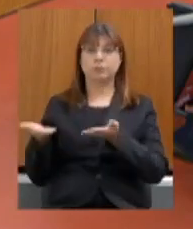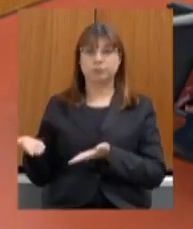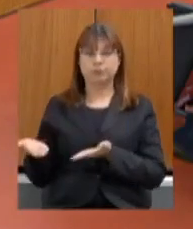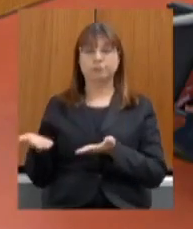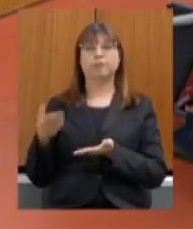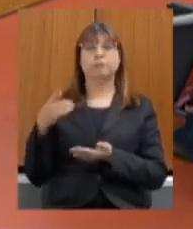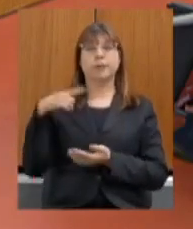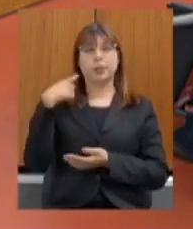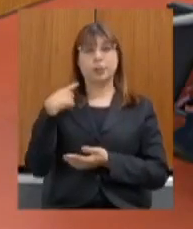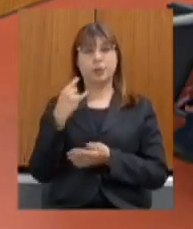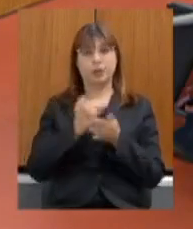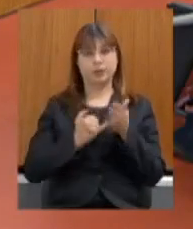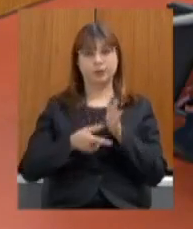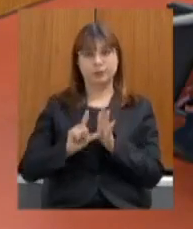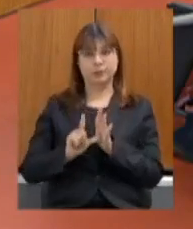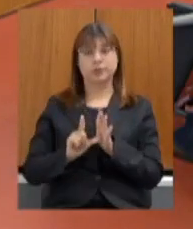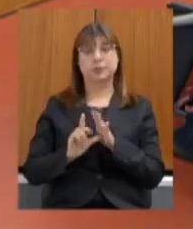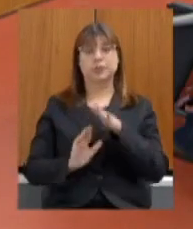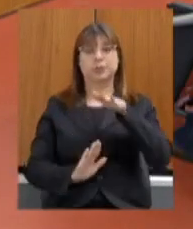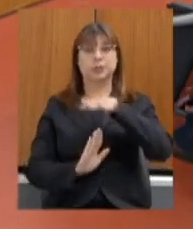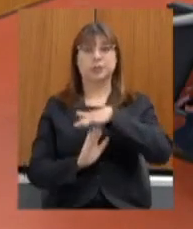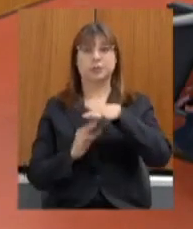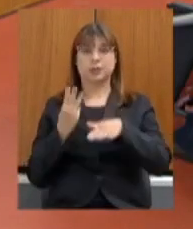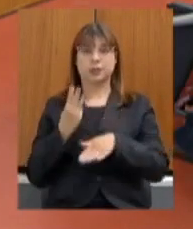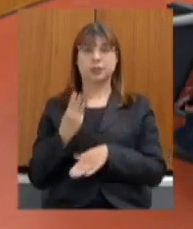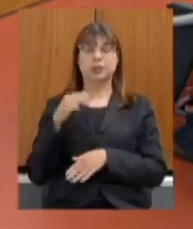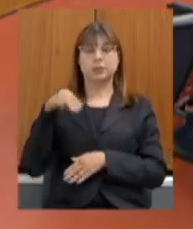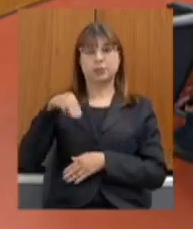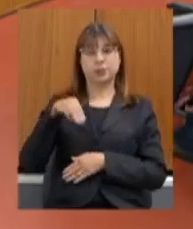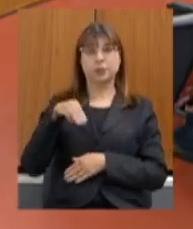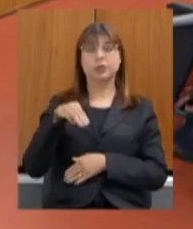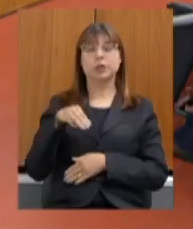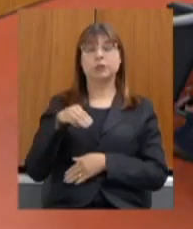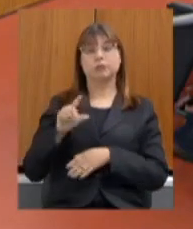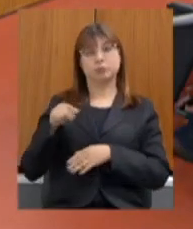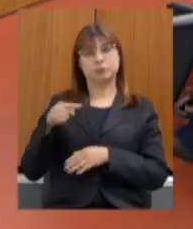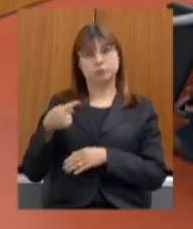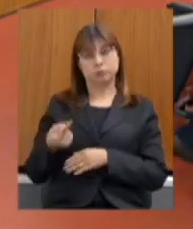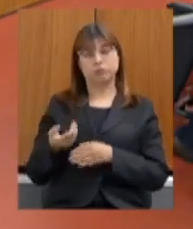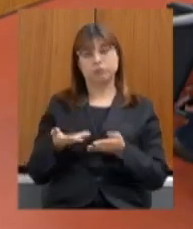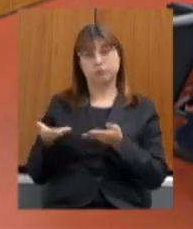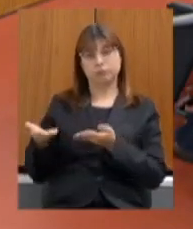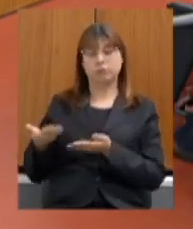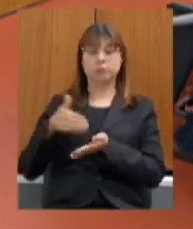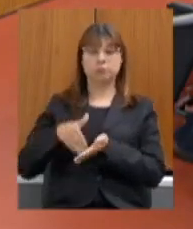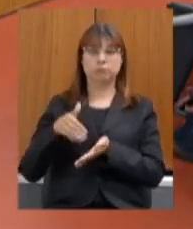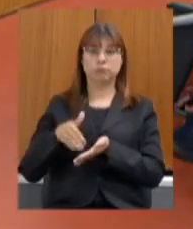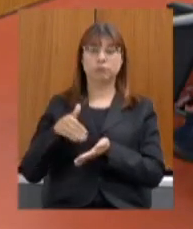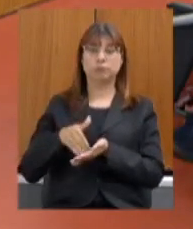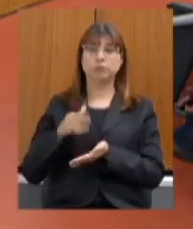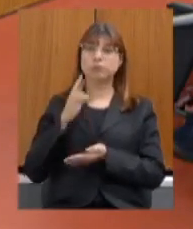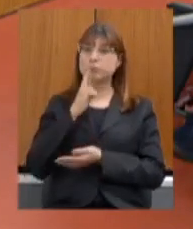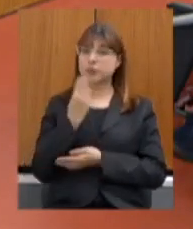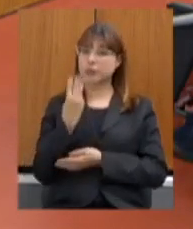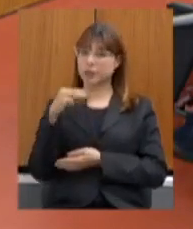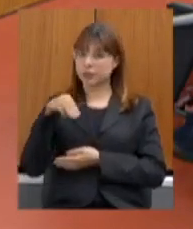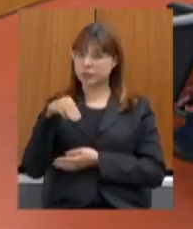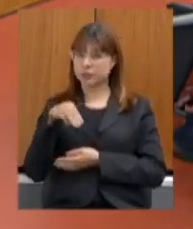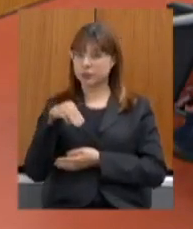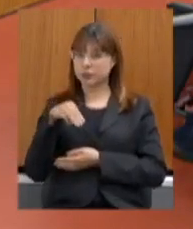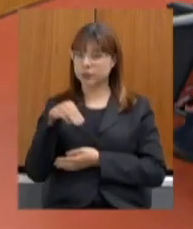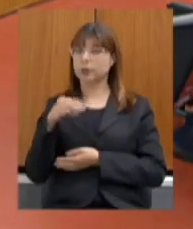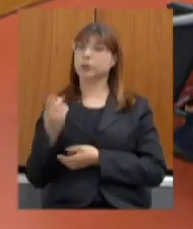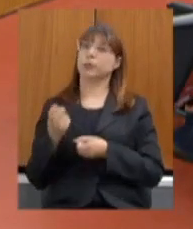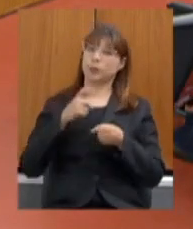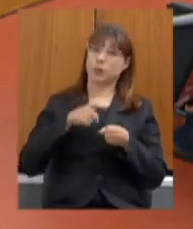até três minutos para suas interpelações. Após cada interpelação, a autoridade estadual te fará de três minutos para respondê-la, e o deputado